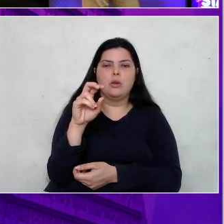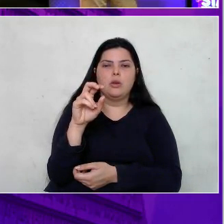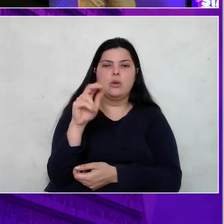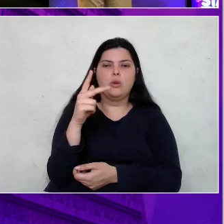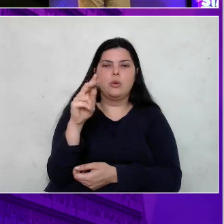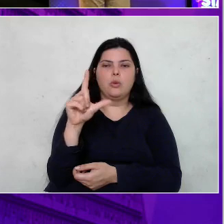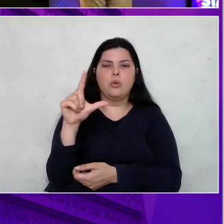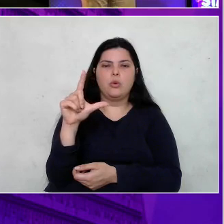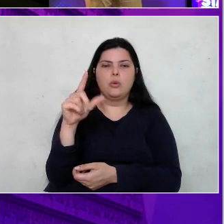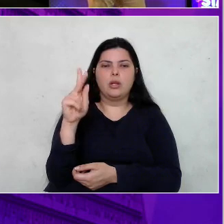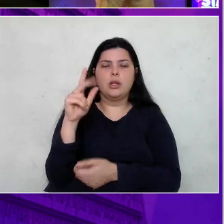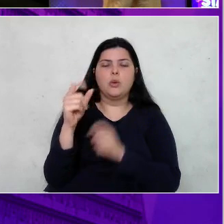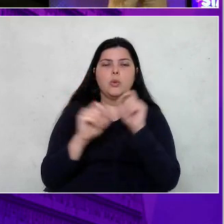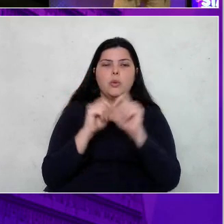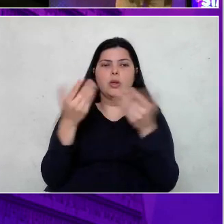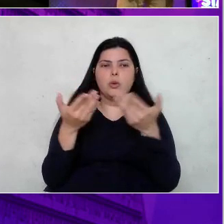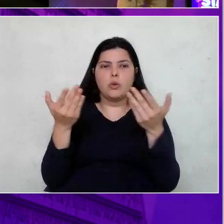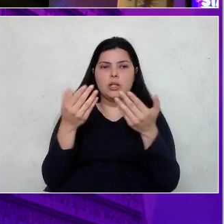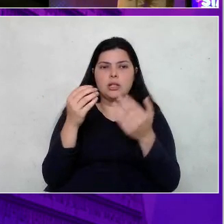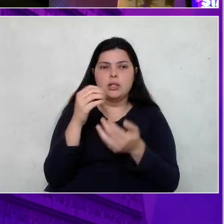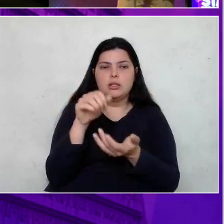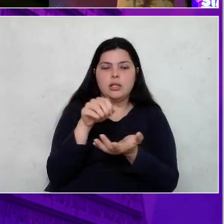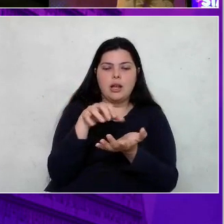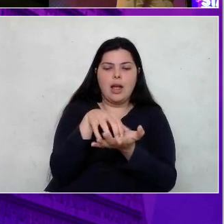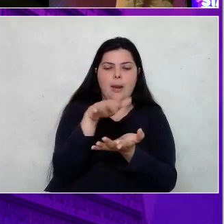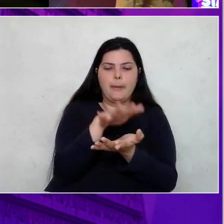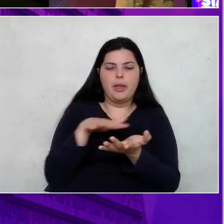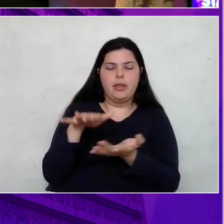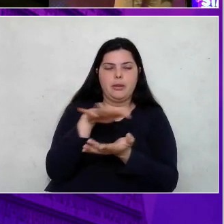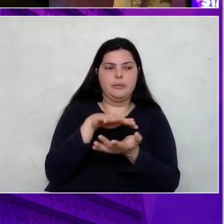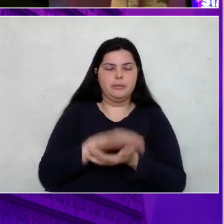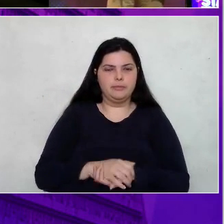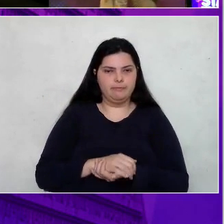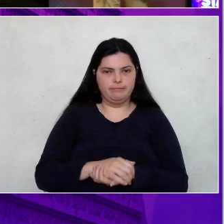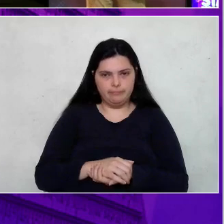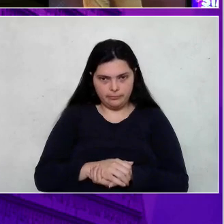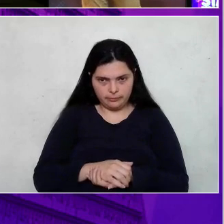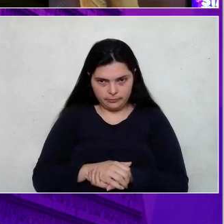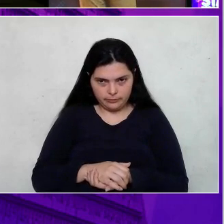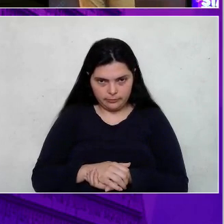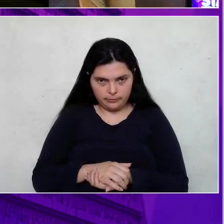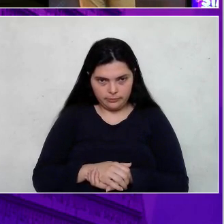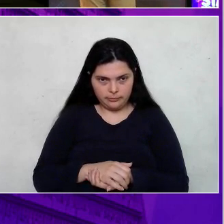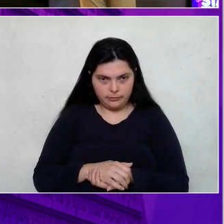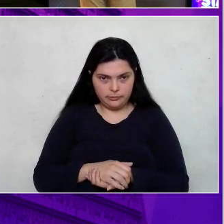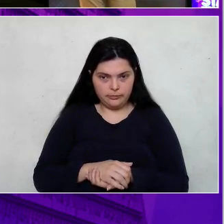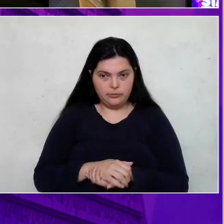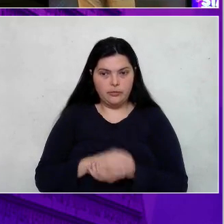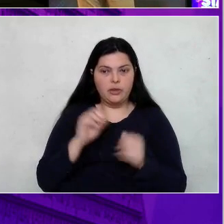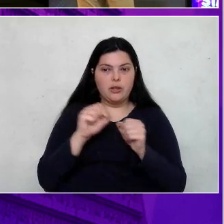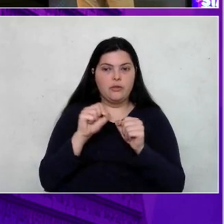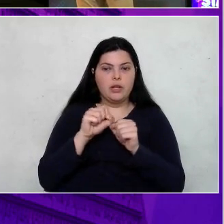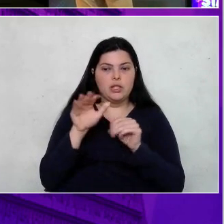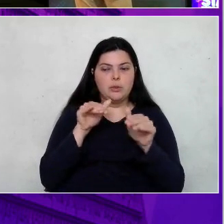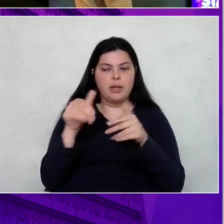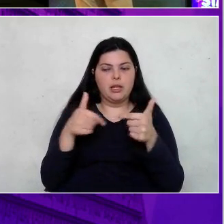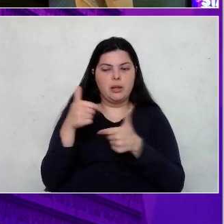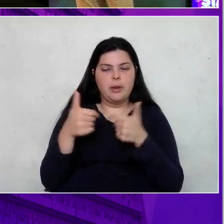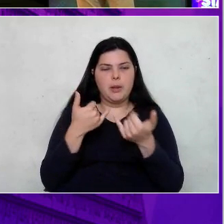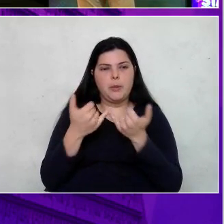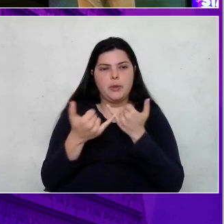Como é que funciona hoje as APIs, né? Normalmente, quando a gente está fazendo uma chamada para algum serviço, por exemplo, vou